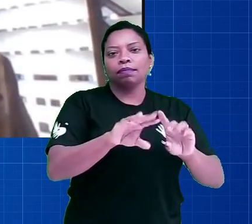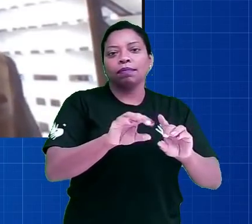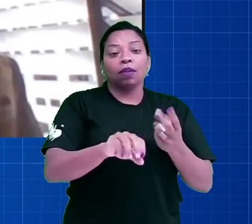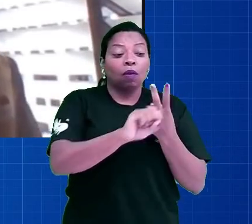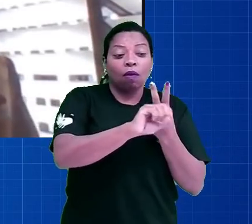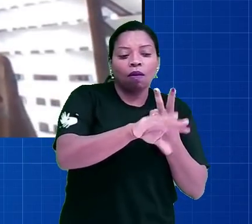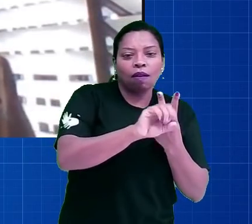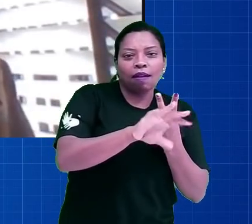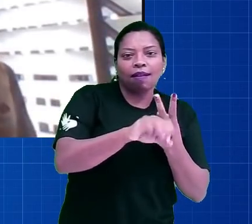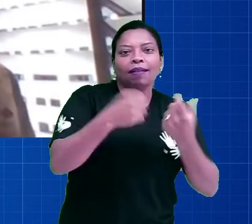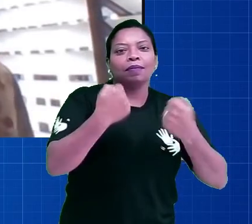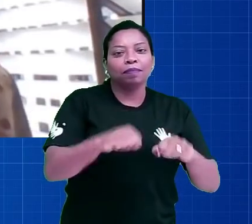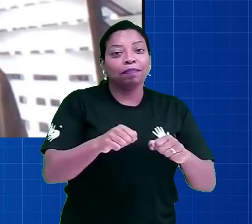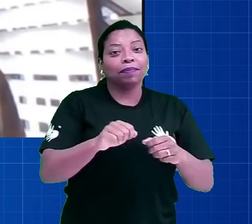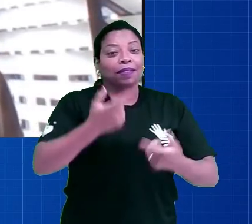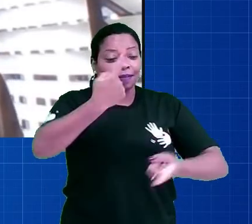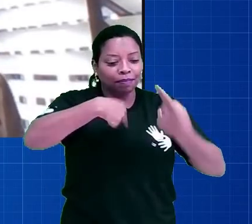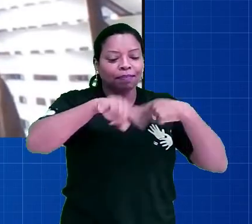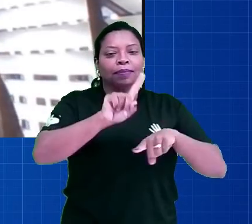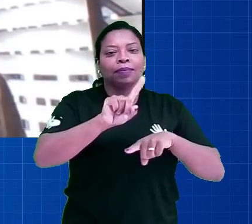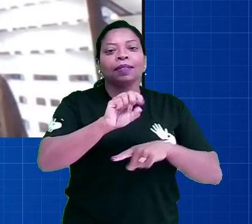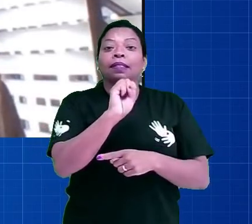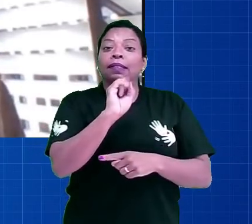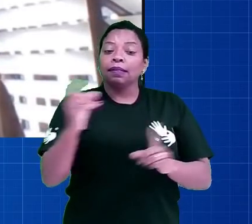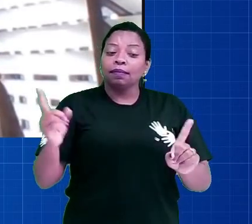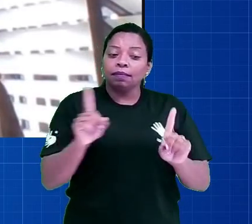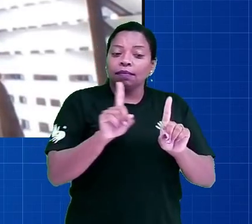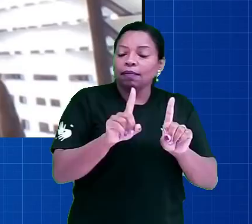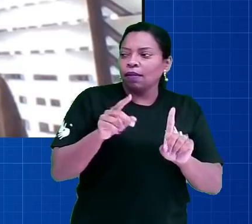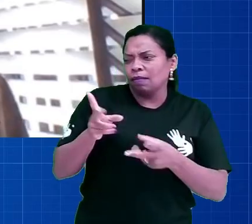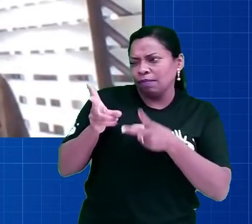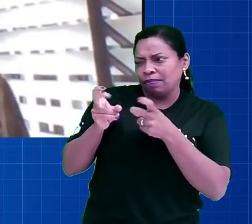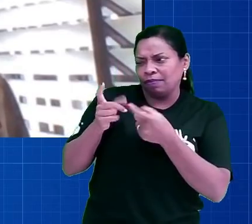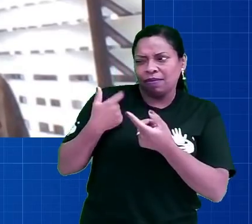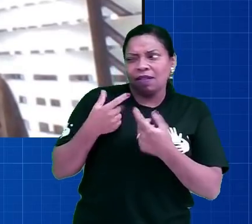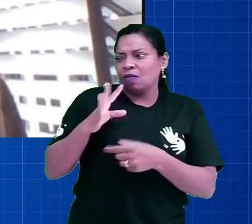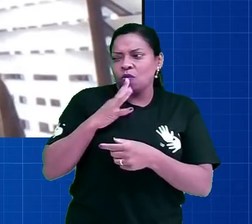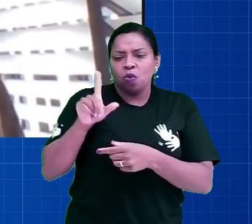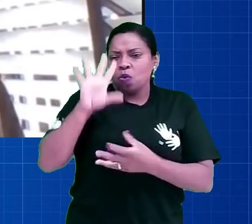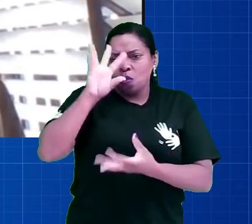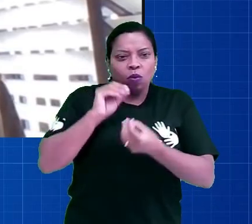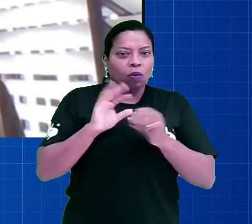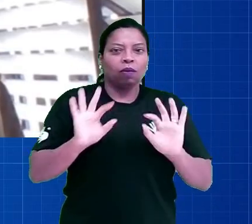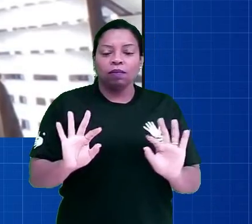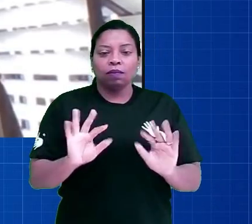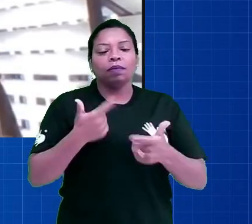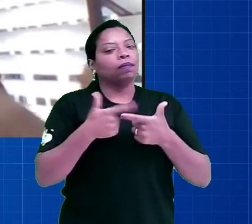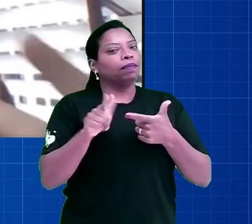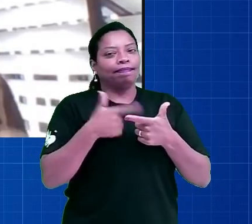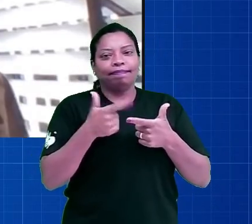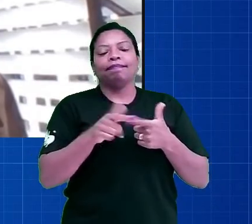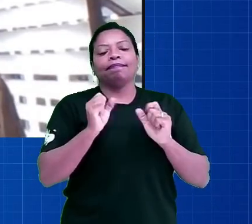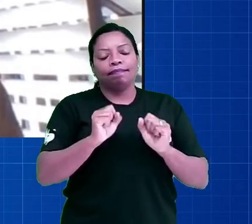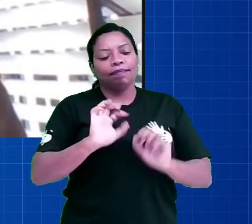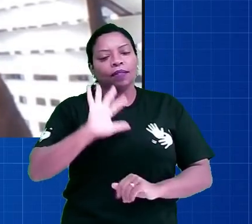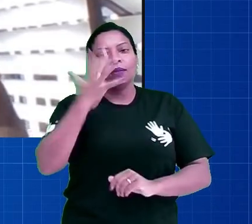essa perspectiva do co-ensino. Então, a grande etapa inicial, ela precisa ser bem trabalhada e a gente precisa